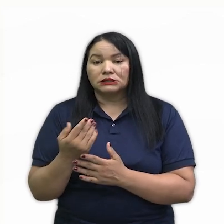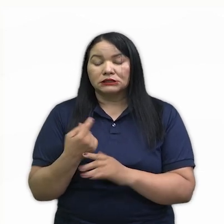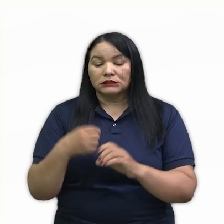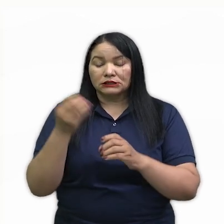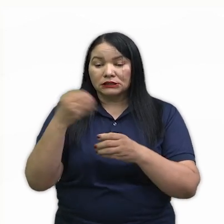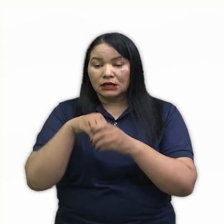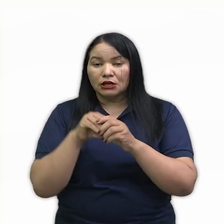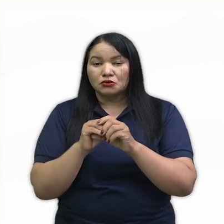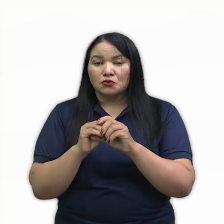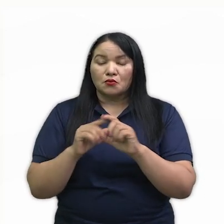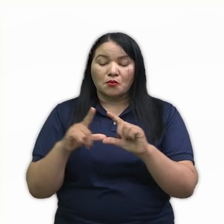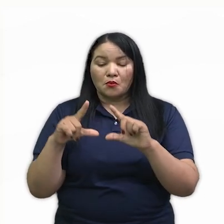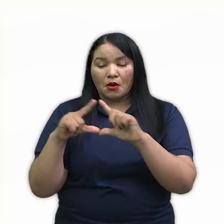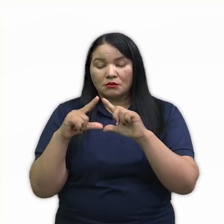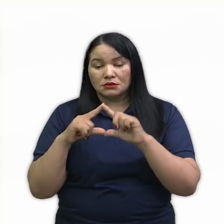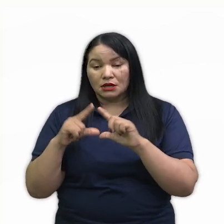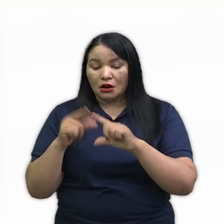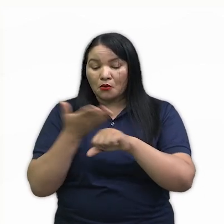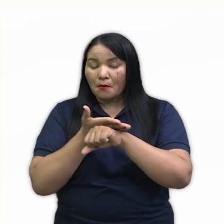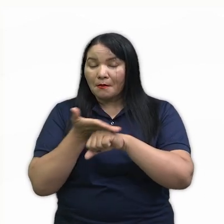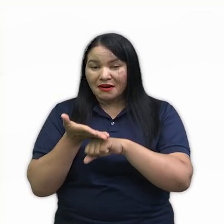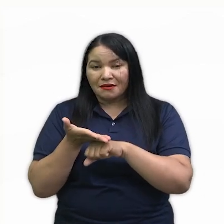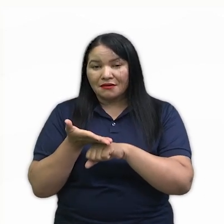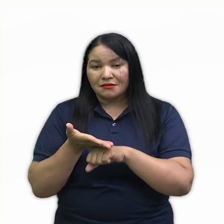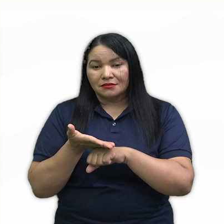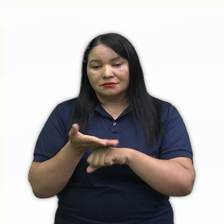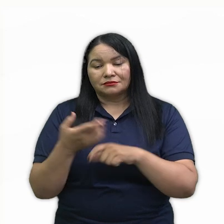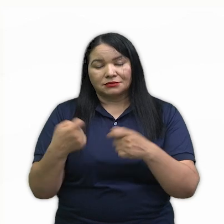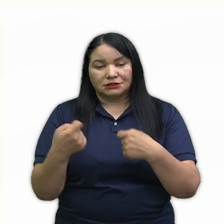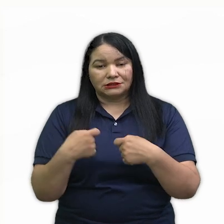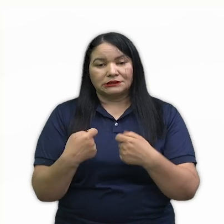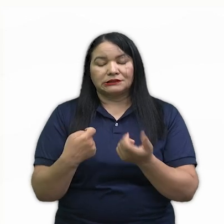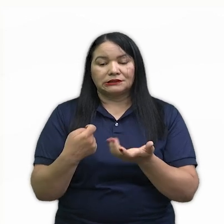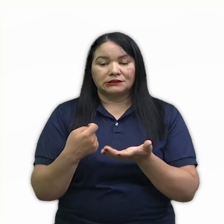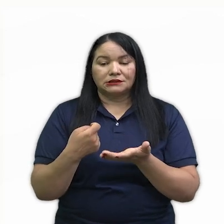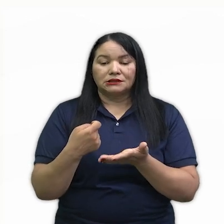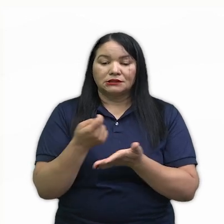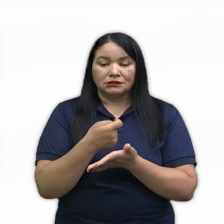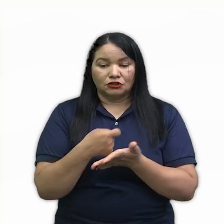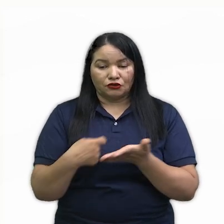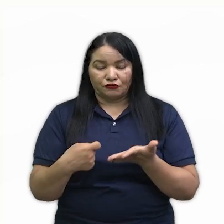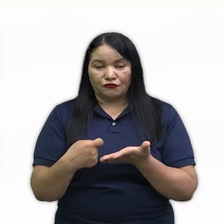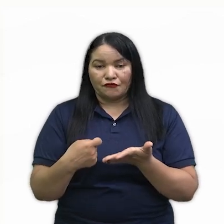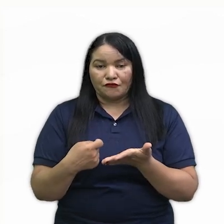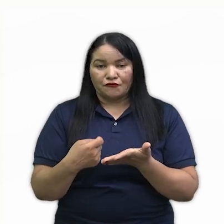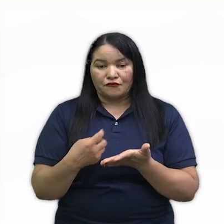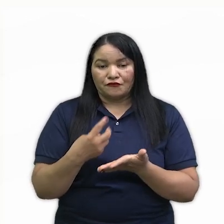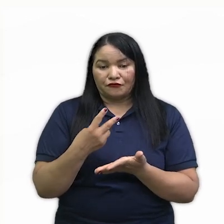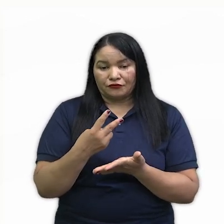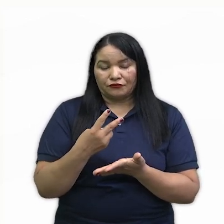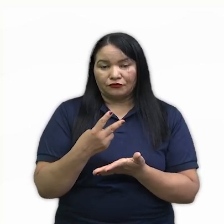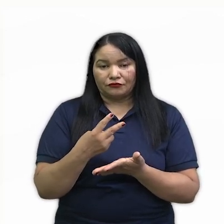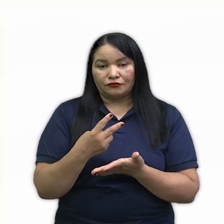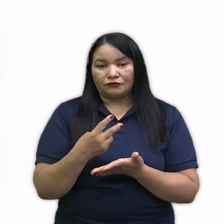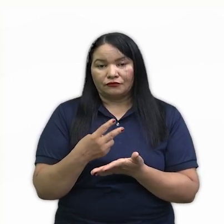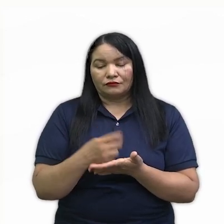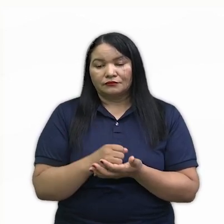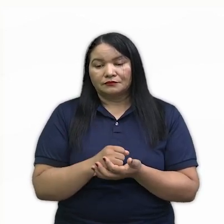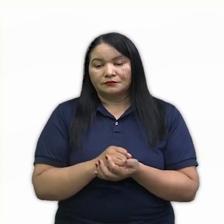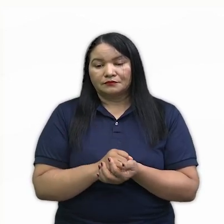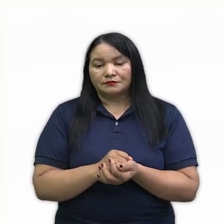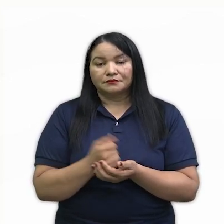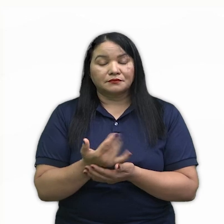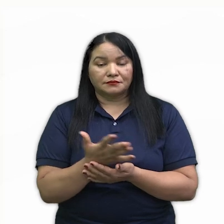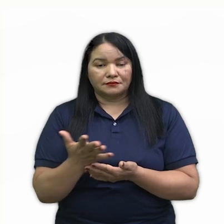triângulos brancos, né, evidentemente eu vou conseguir escrever 18 triângulos